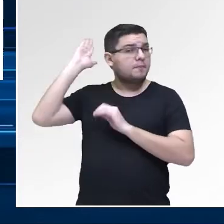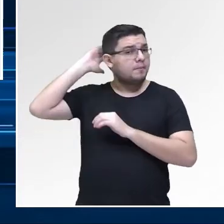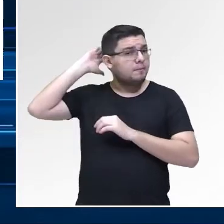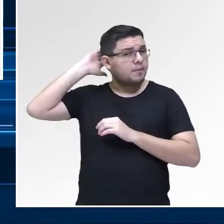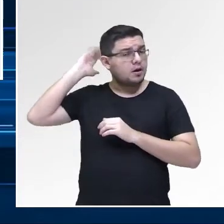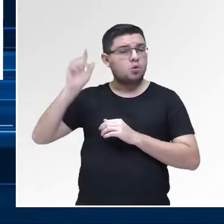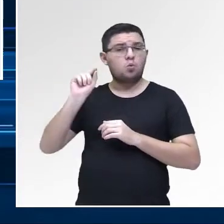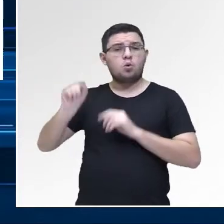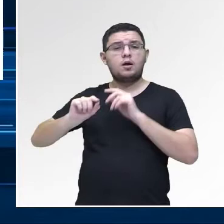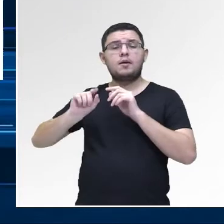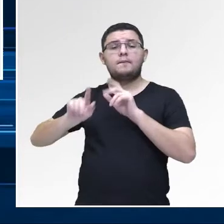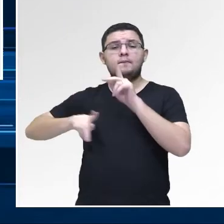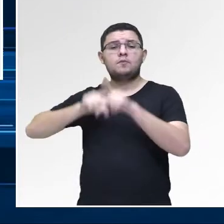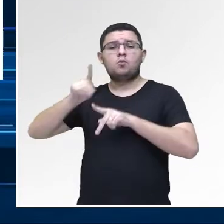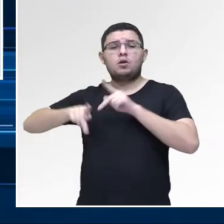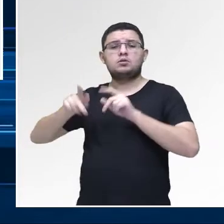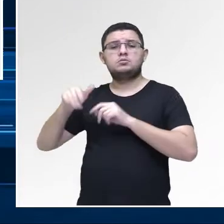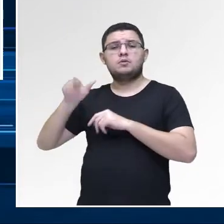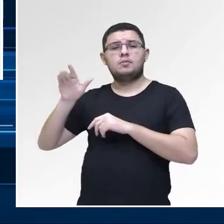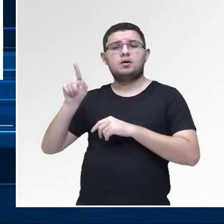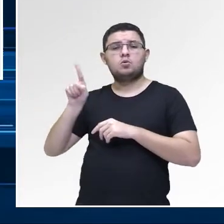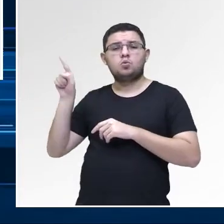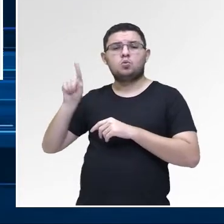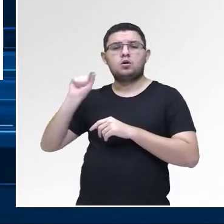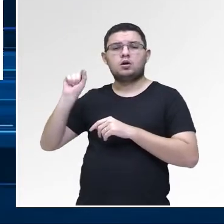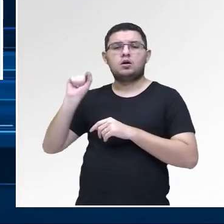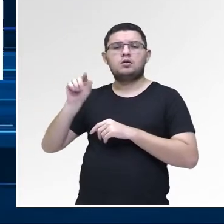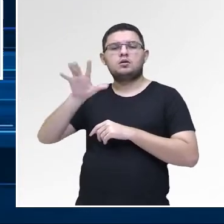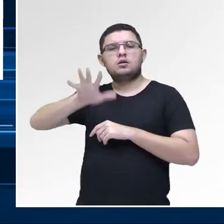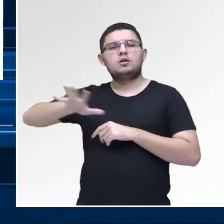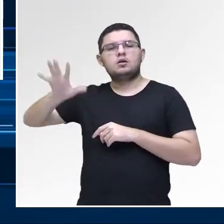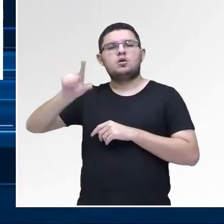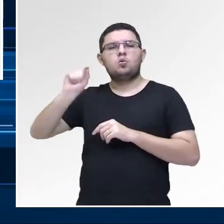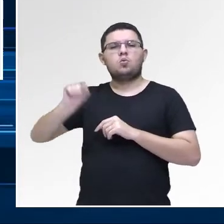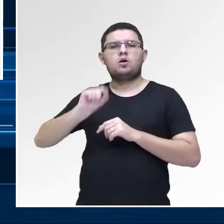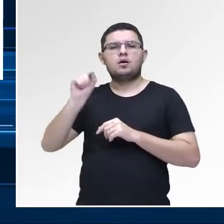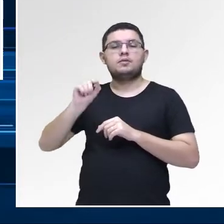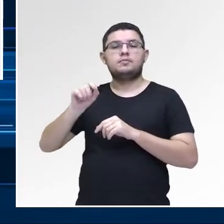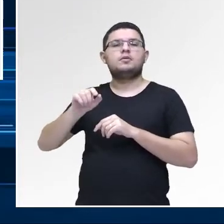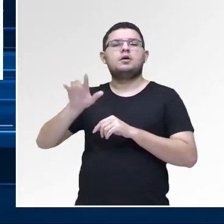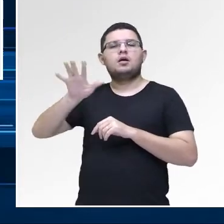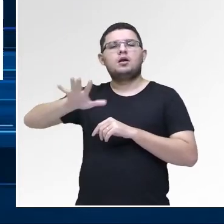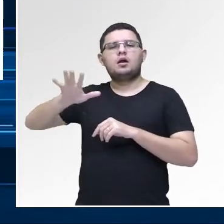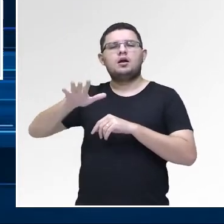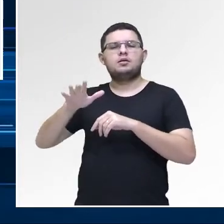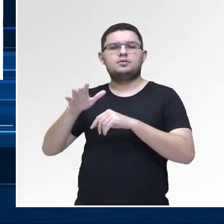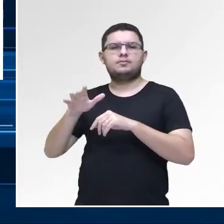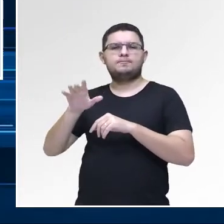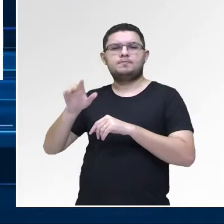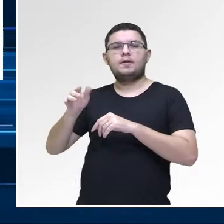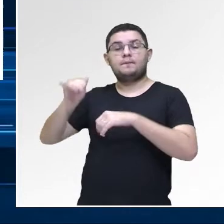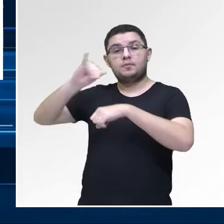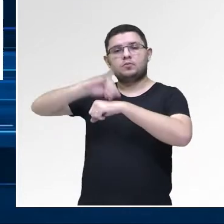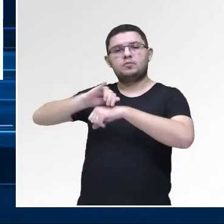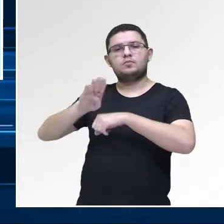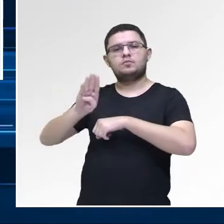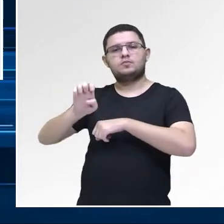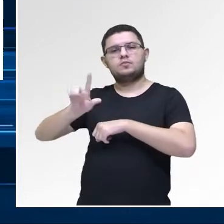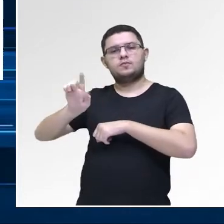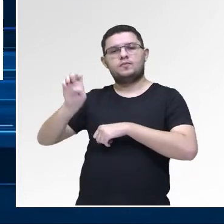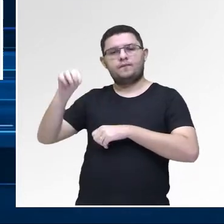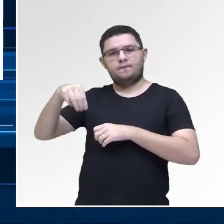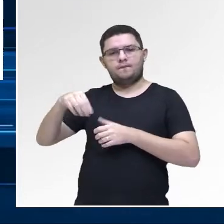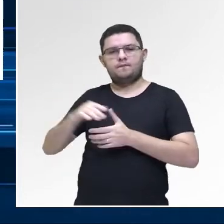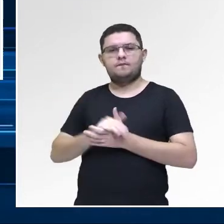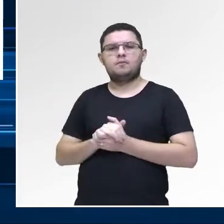em áreas urbanas, principalmente a cidade de Belém, ok? No Maranhão, a cidade de São Luís,